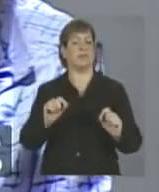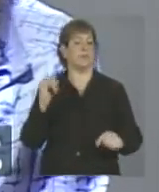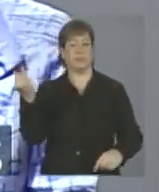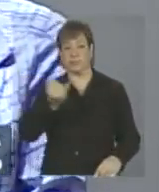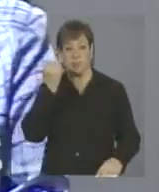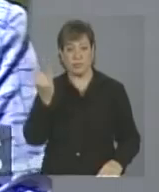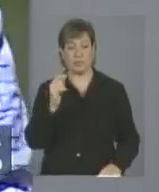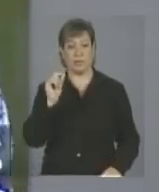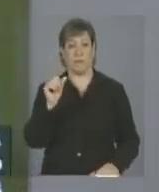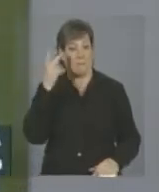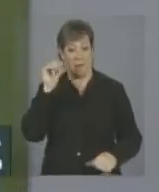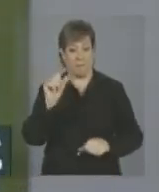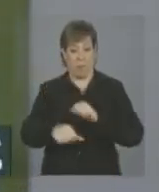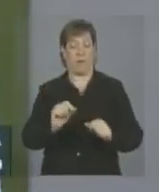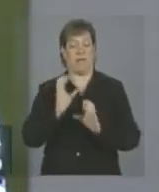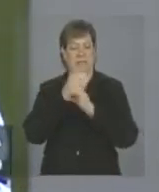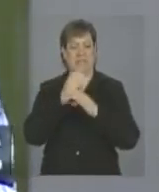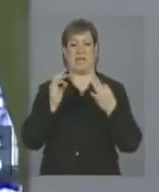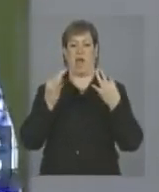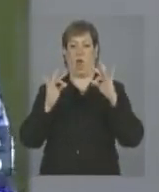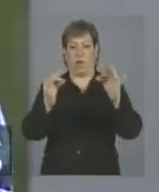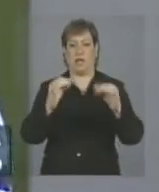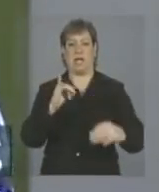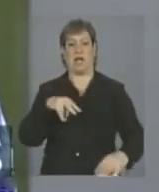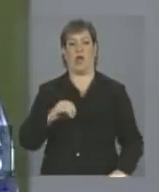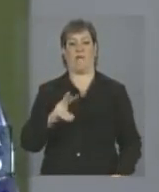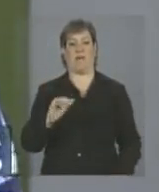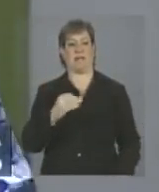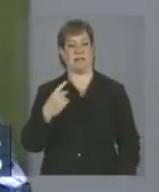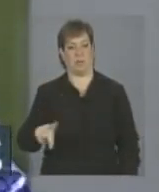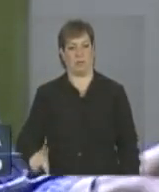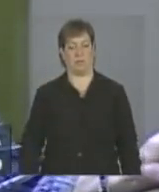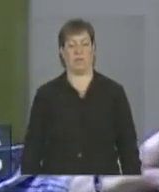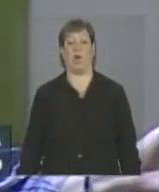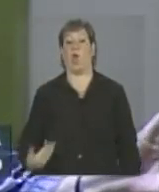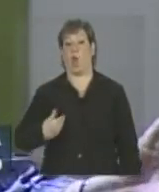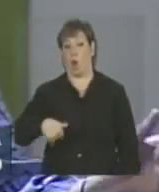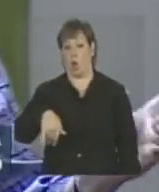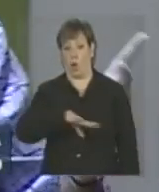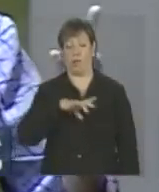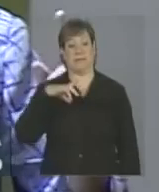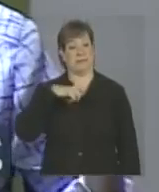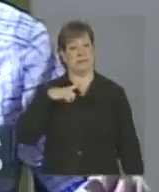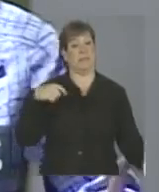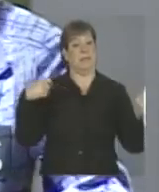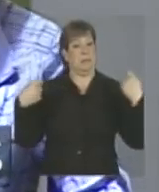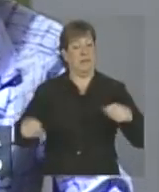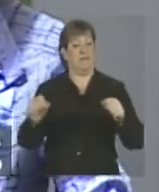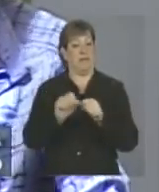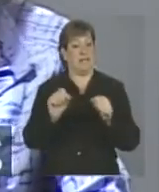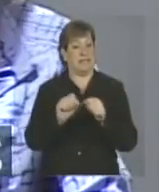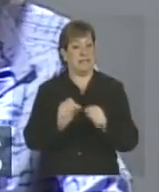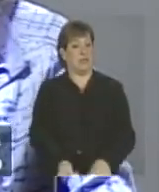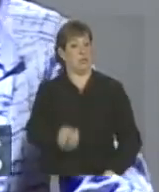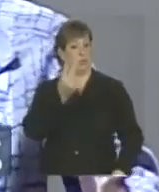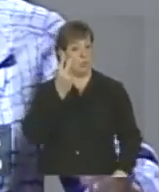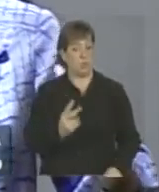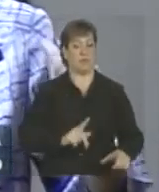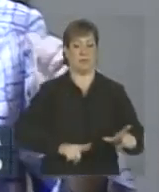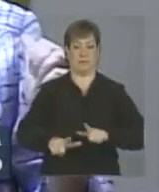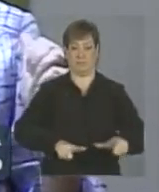é ciência, tecnologia e inovação. Nós temos de fazer as duas